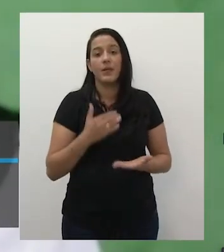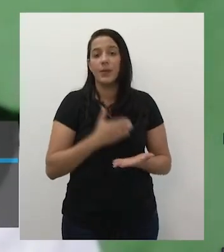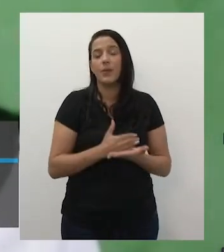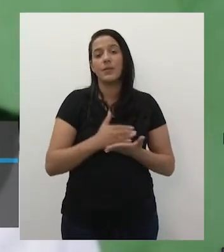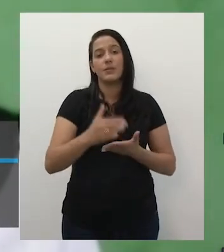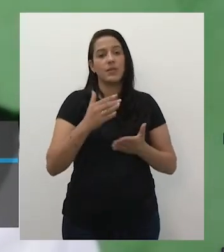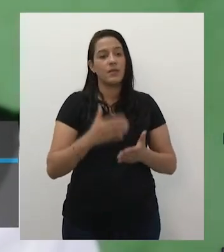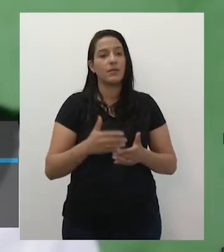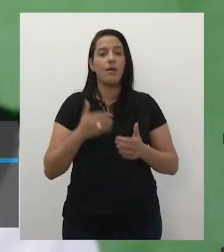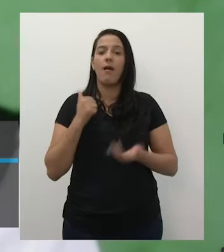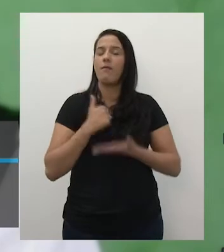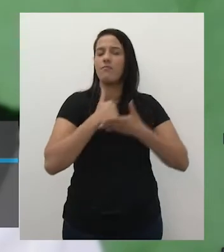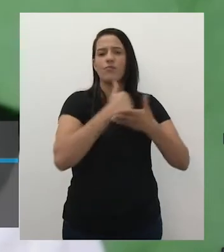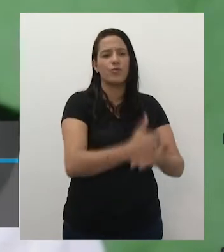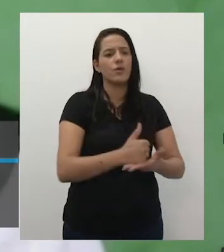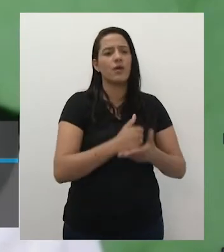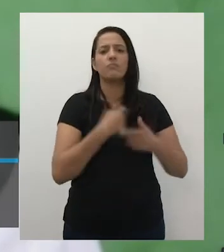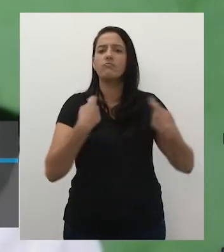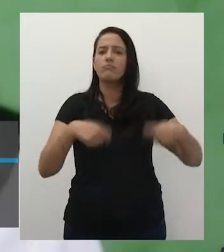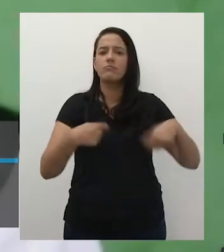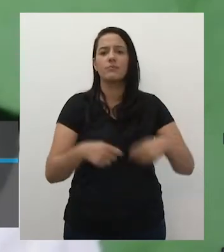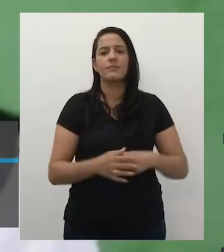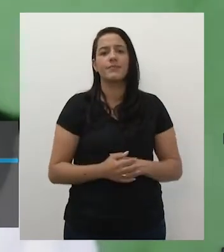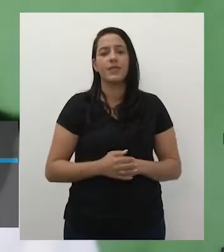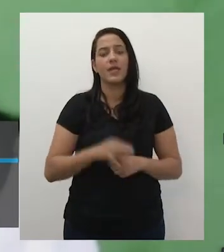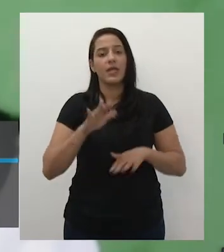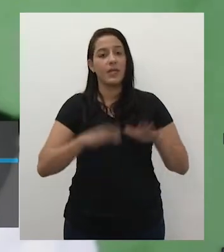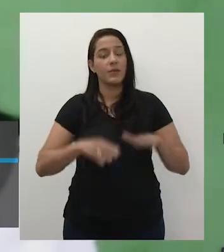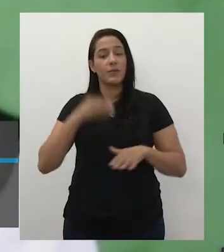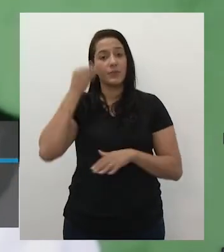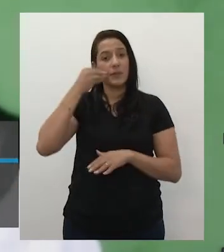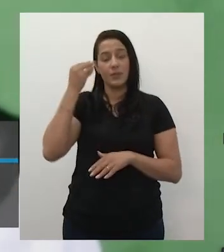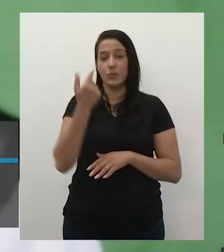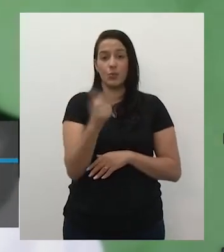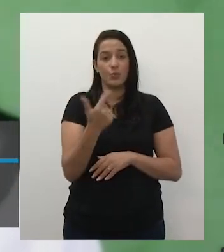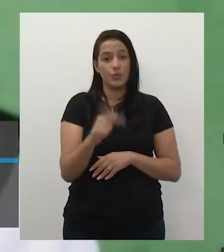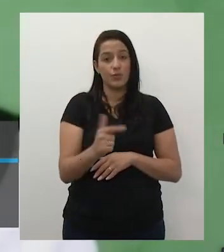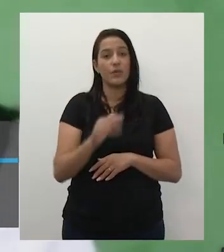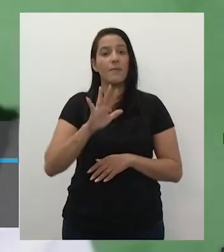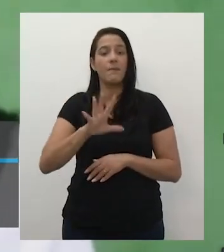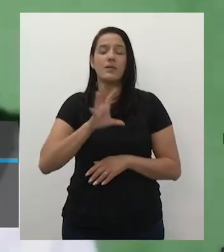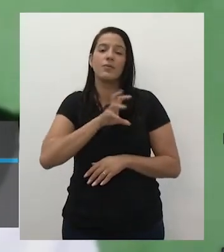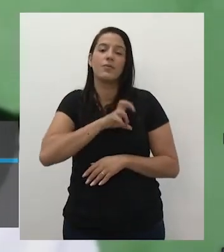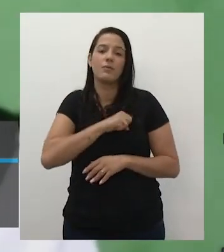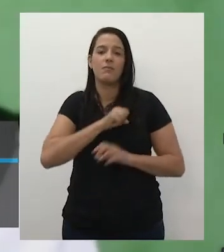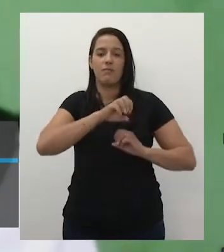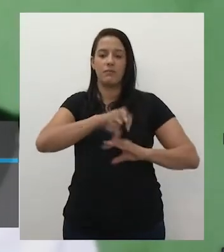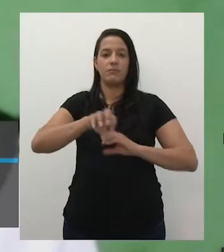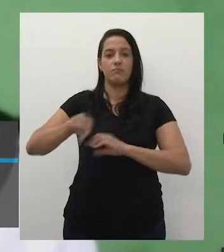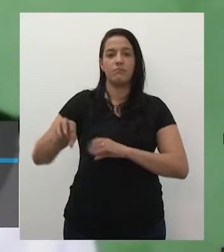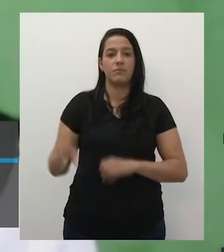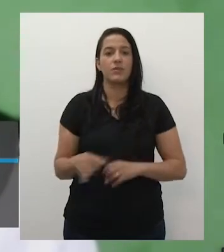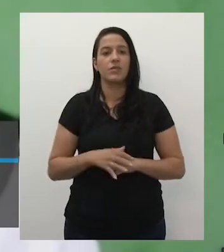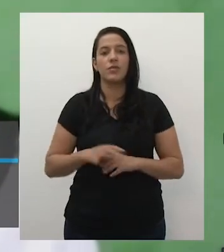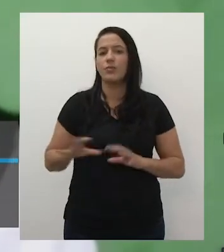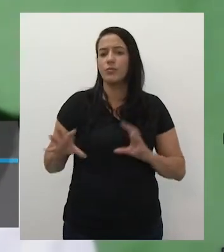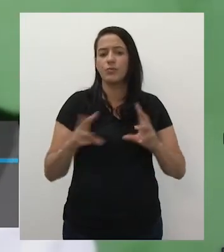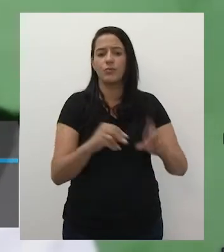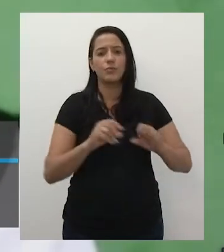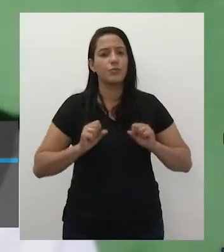surpresa. Eu não sabia como reagir, se eu corria, se eu chorava, o que eu fazia. Neste momento, a diretora pediu para